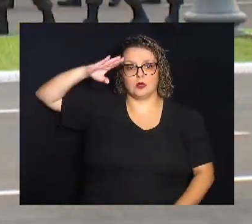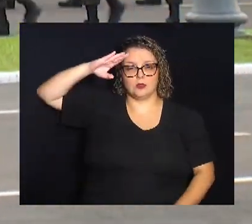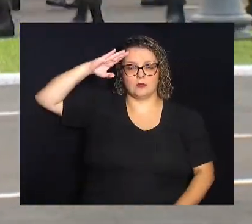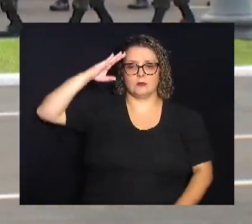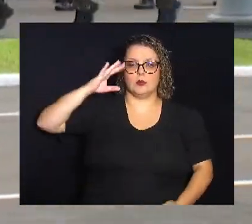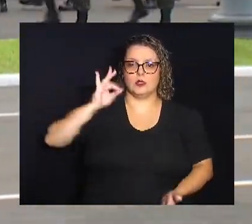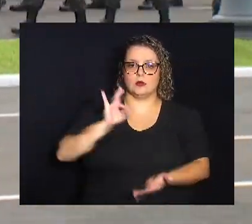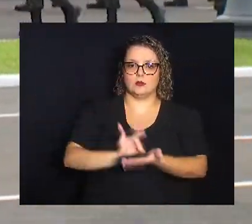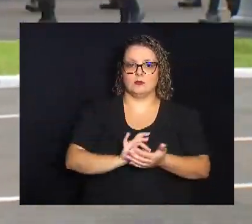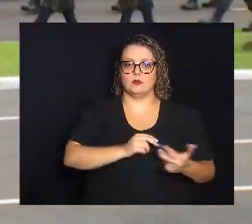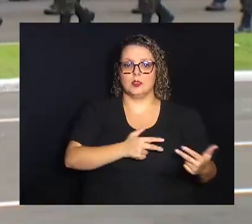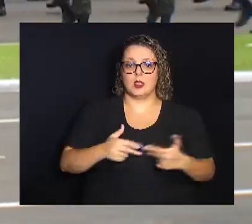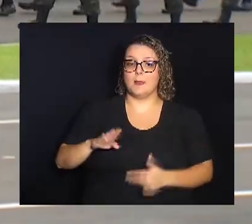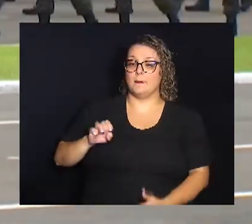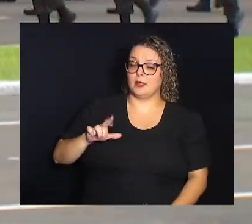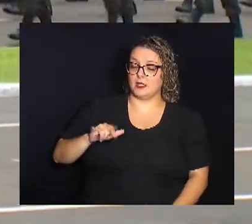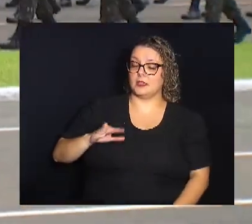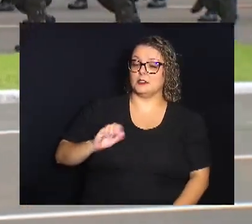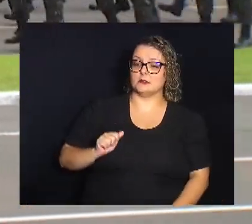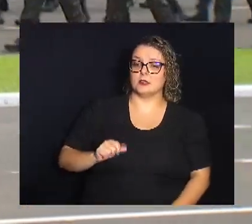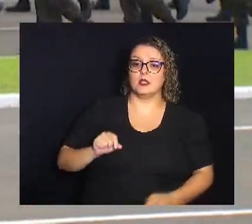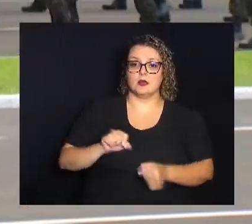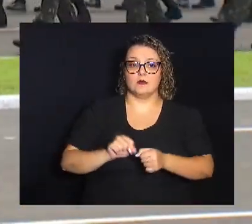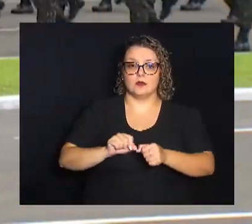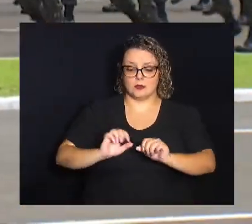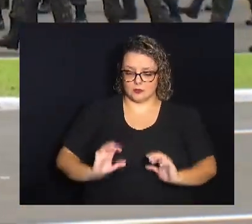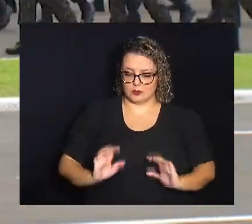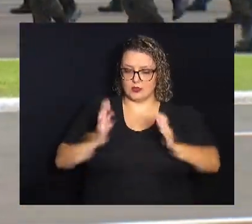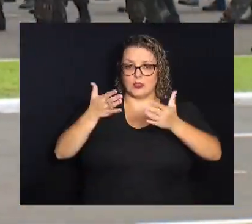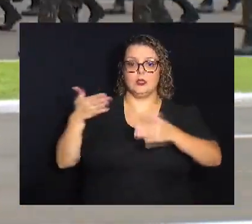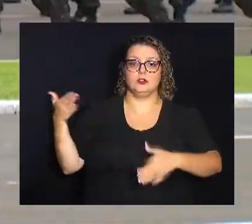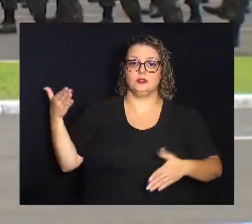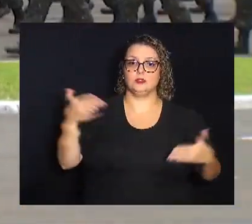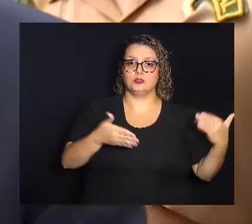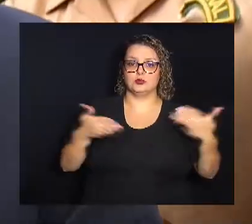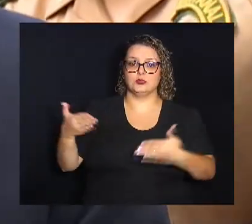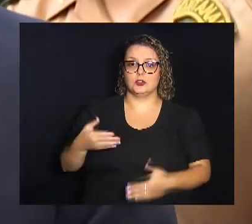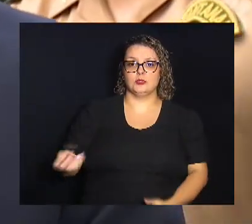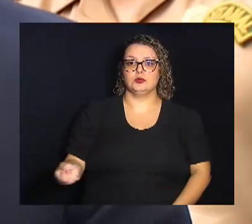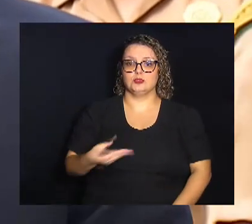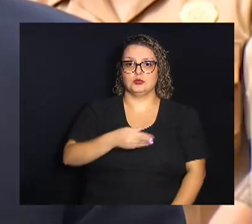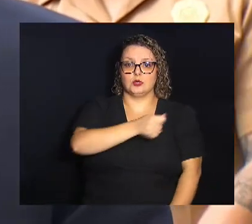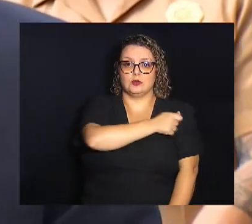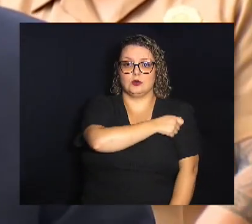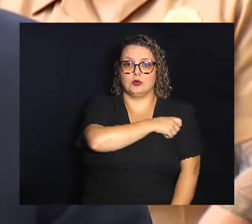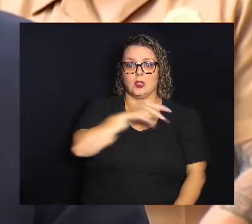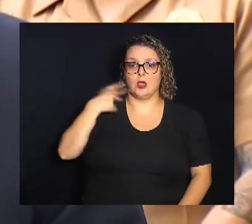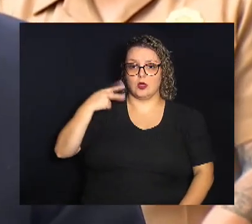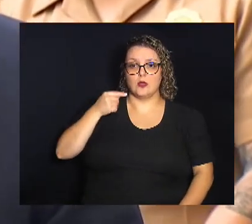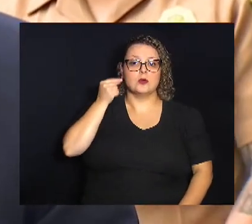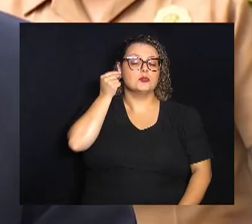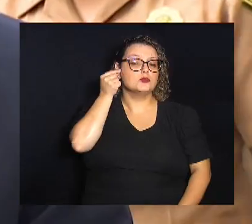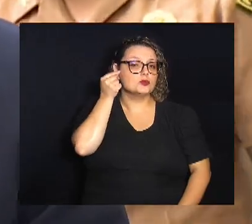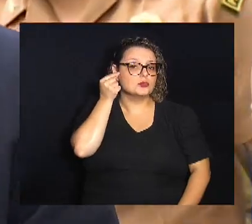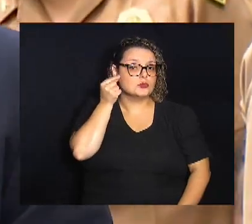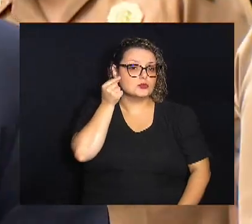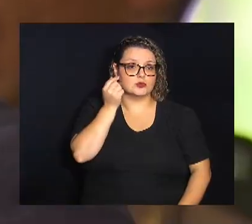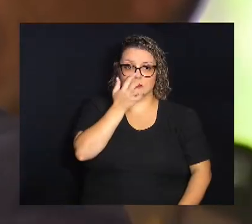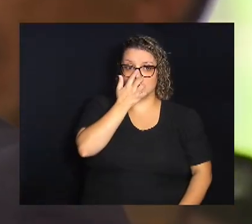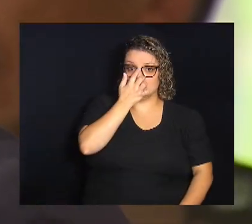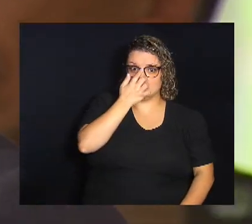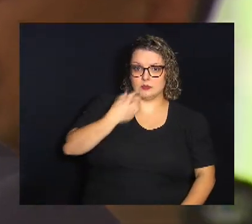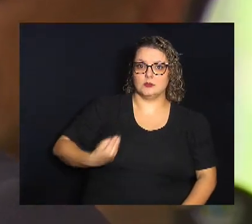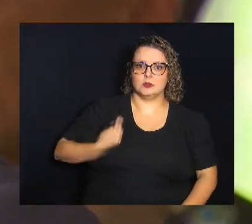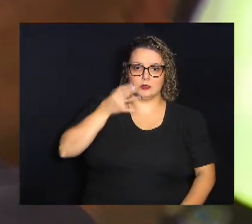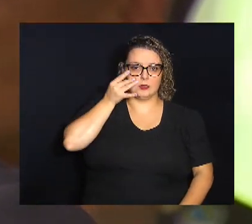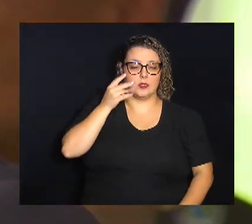carreira da linha bélica, realizou uma cerimônia de entrada dos novos alunos. O vereador Marcelo Silva esteve presente.